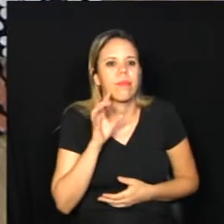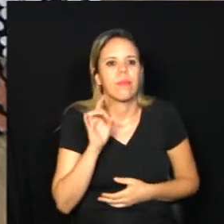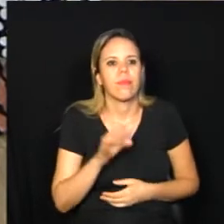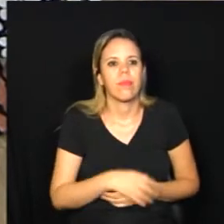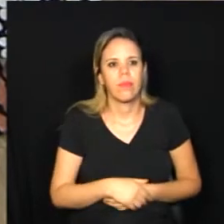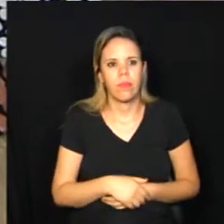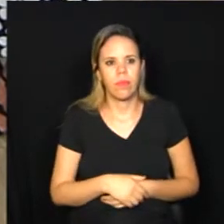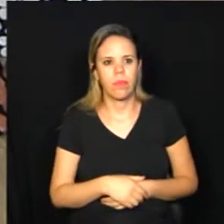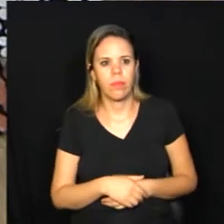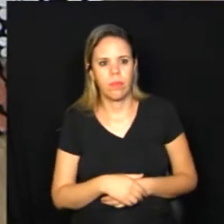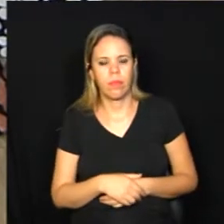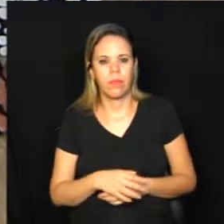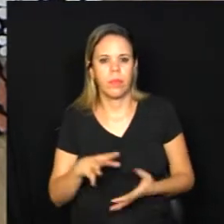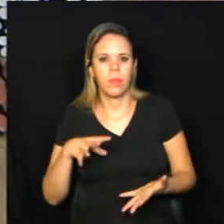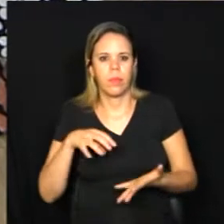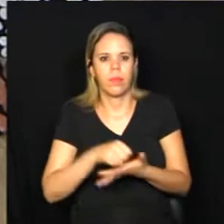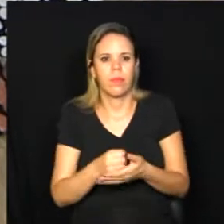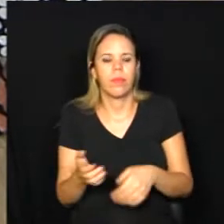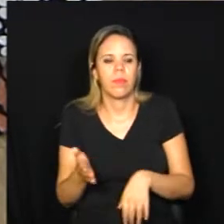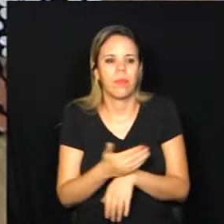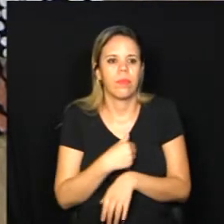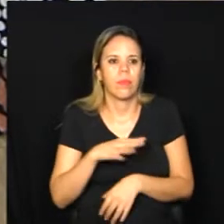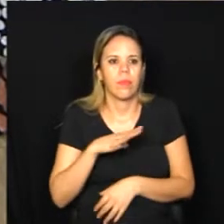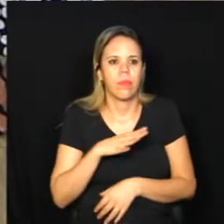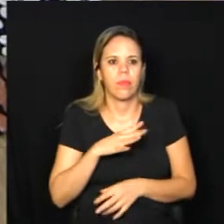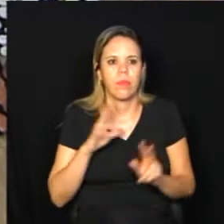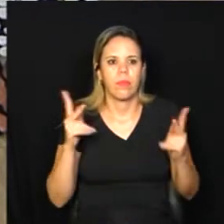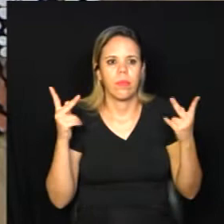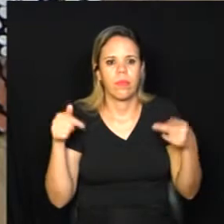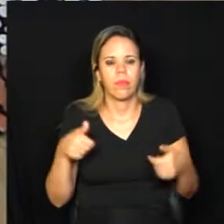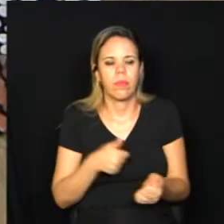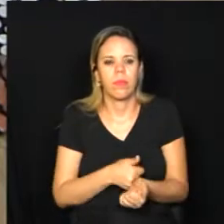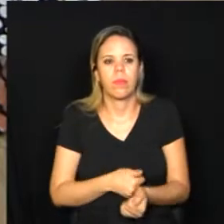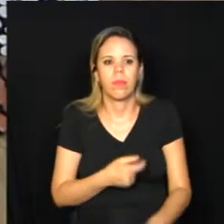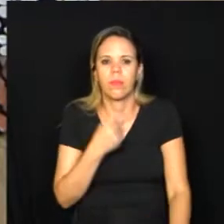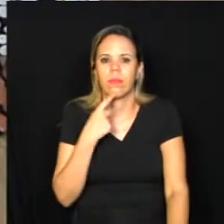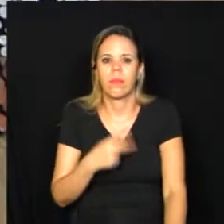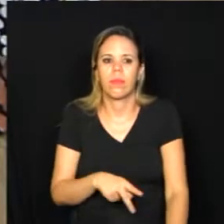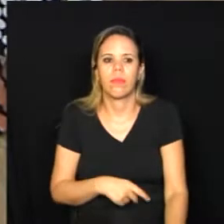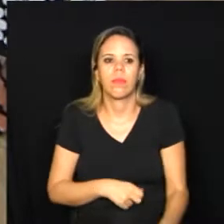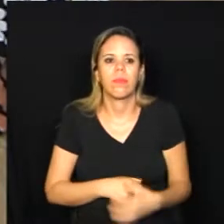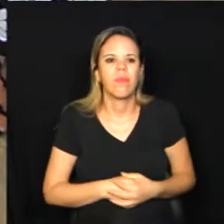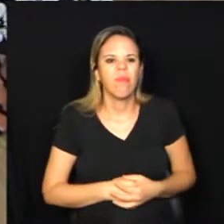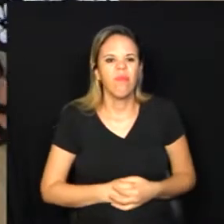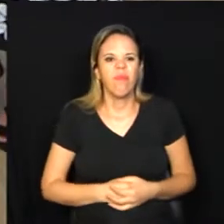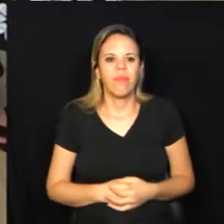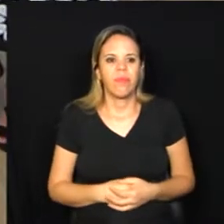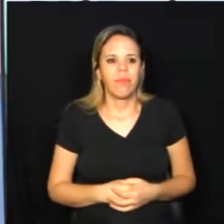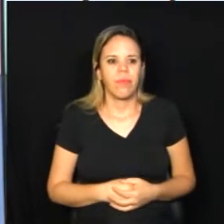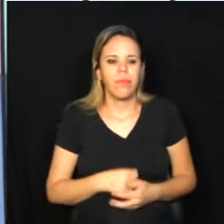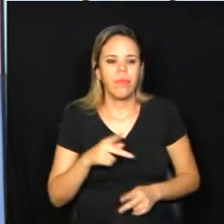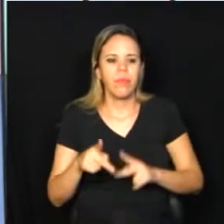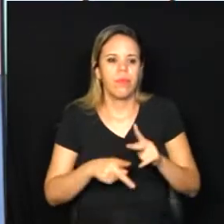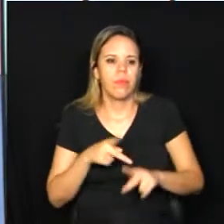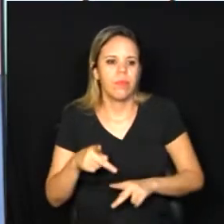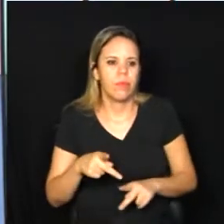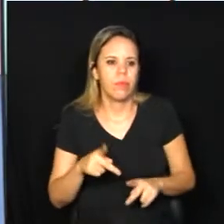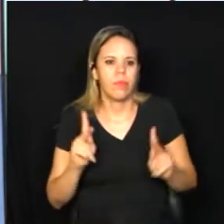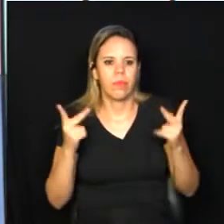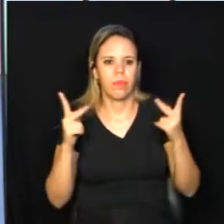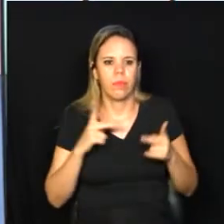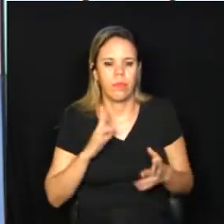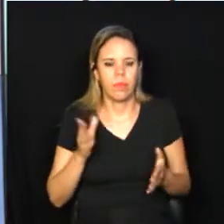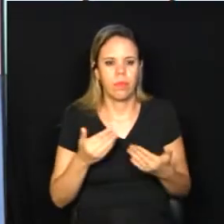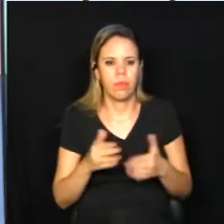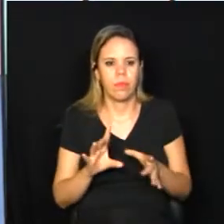Sobre pré-cadastro agora na cidade de Hortolândia, aqui na região de Campinas. Isso, olha, Hortolândia já lançou aí